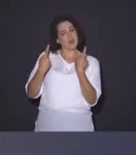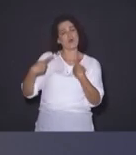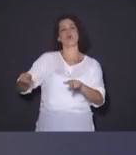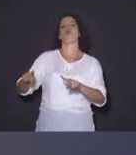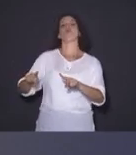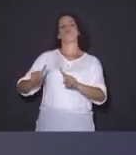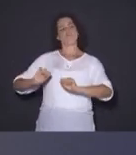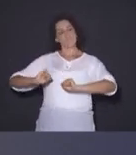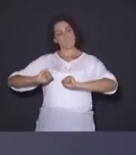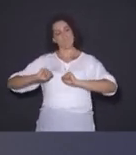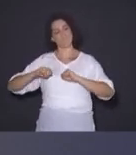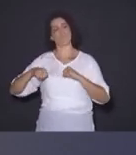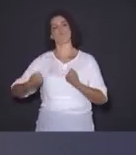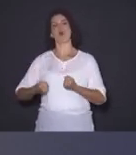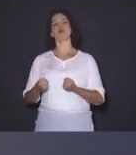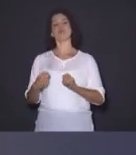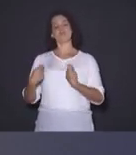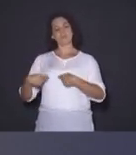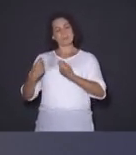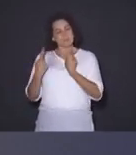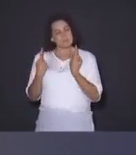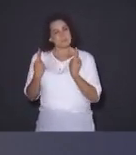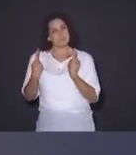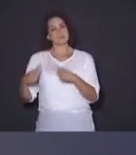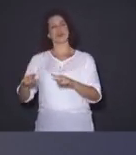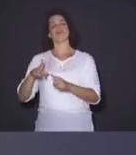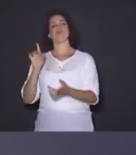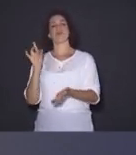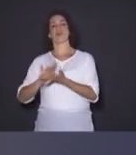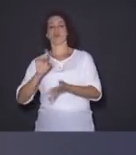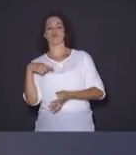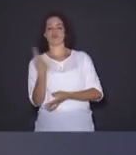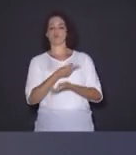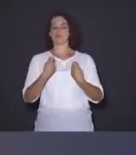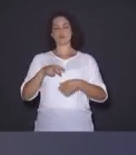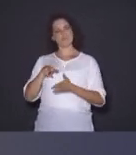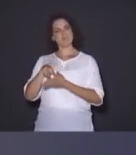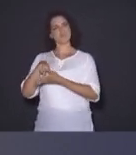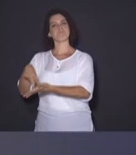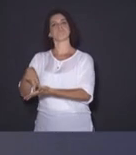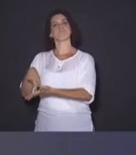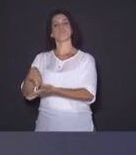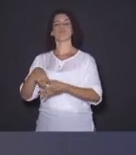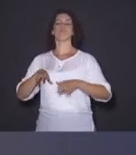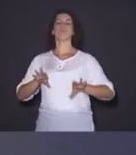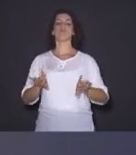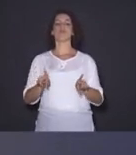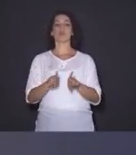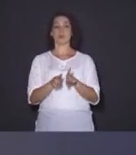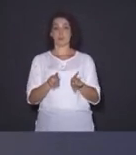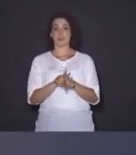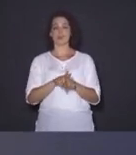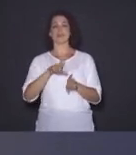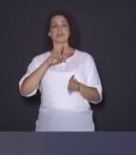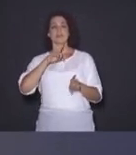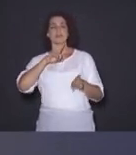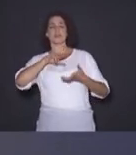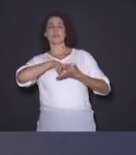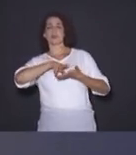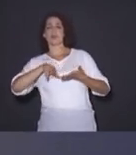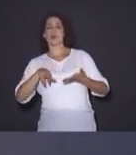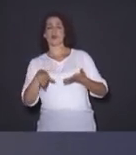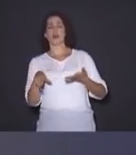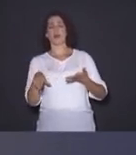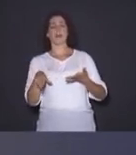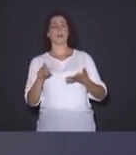muita força e com muita veemência por todos nós mas temos também ações menos